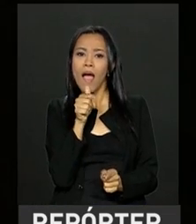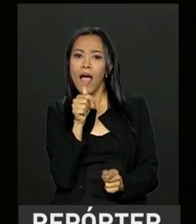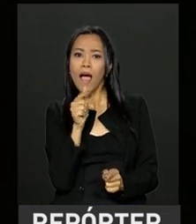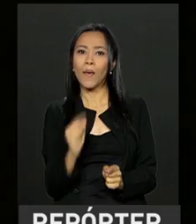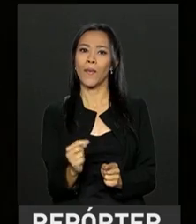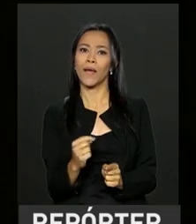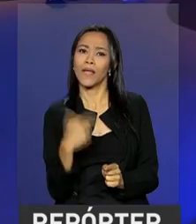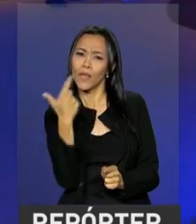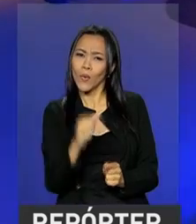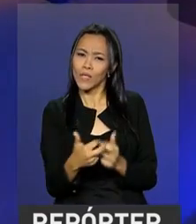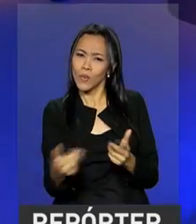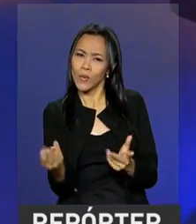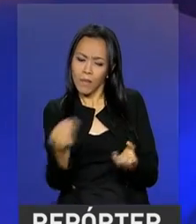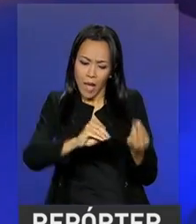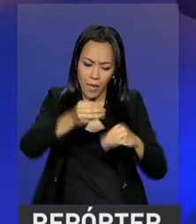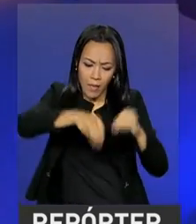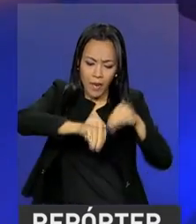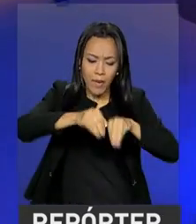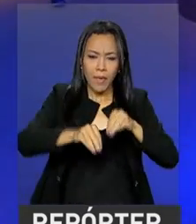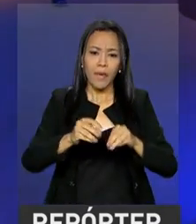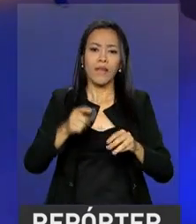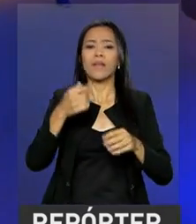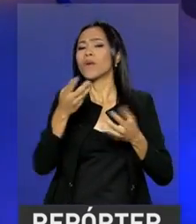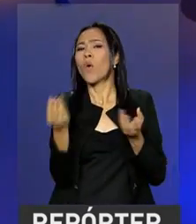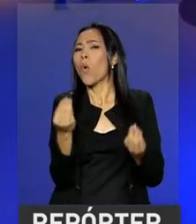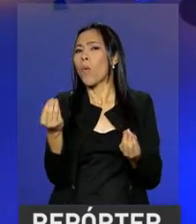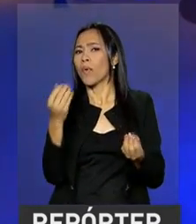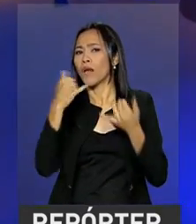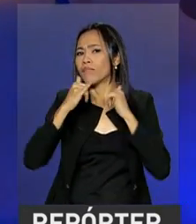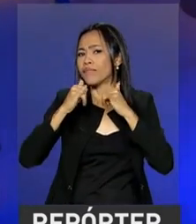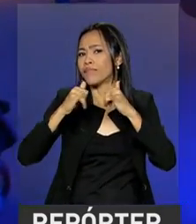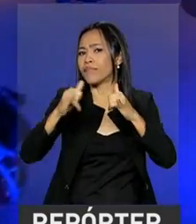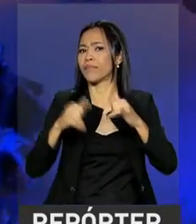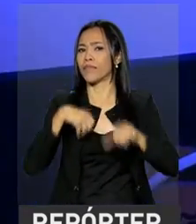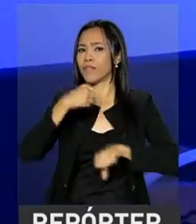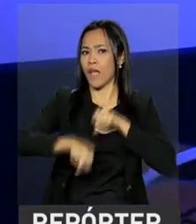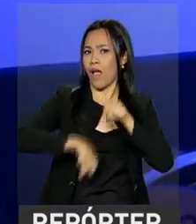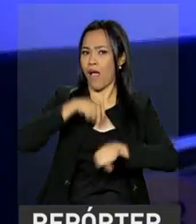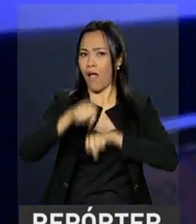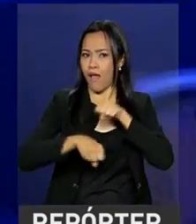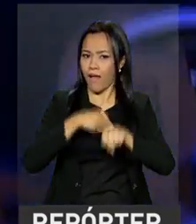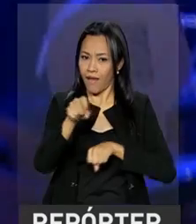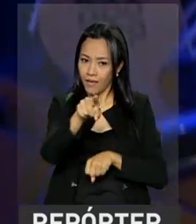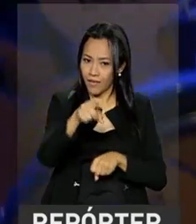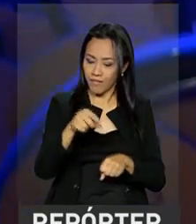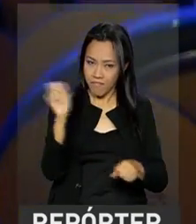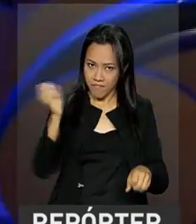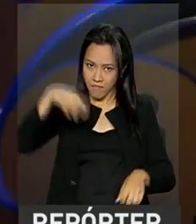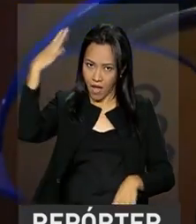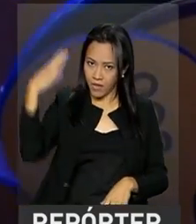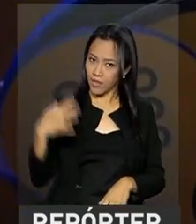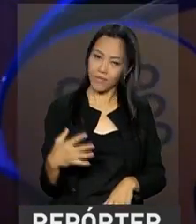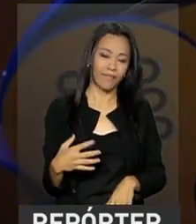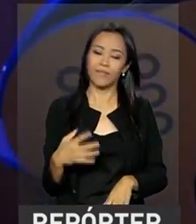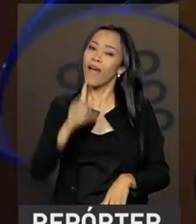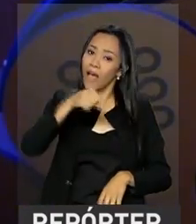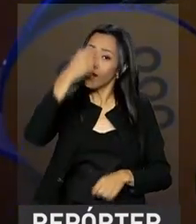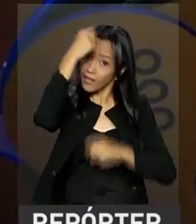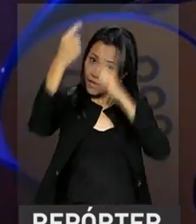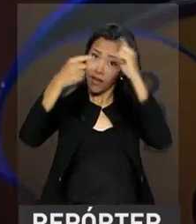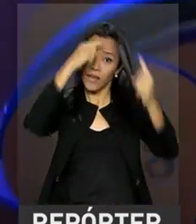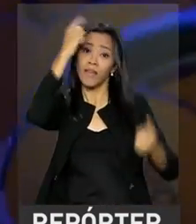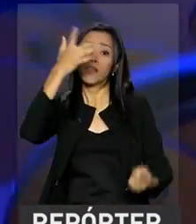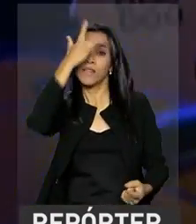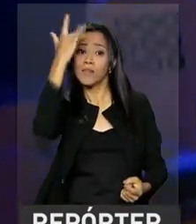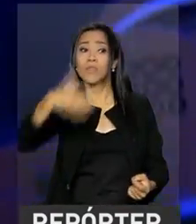e alvejante E que tal gerar energia enquanto queima calorias não é mágica são ideias vindas de pessoas